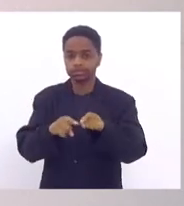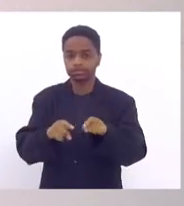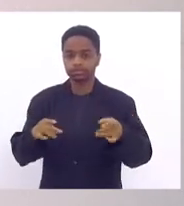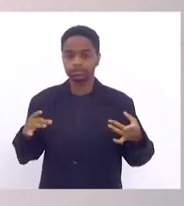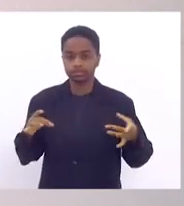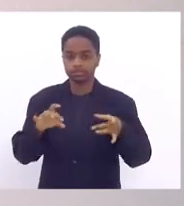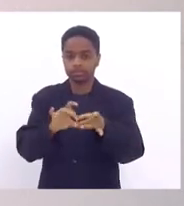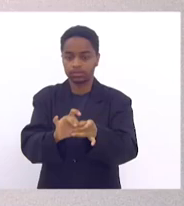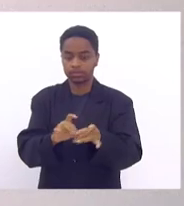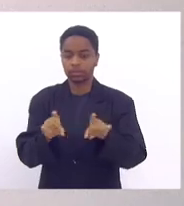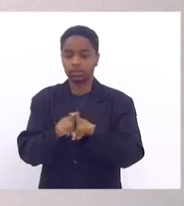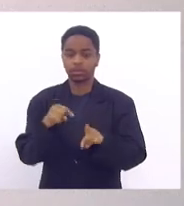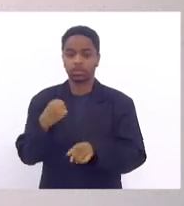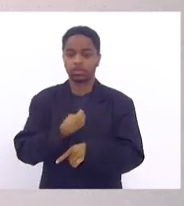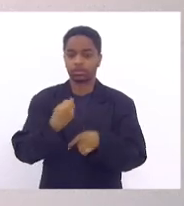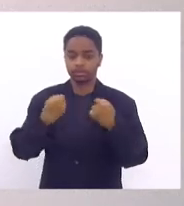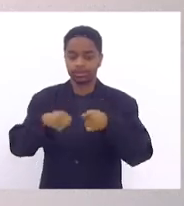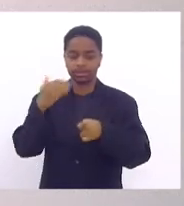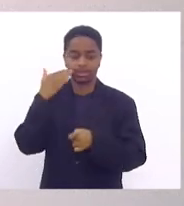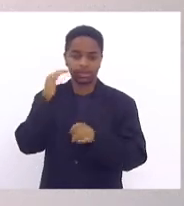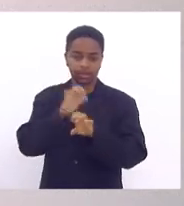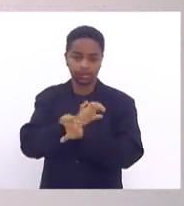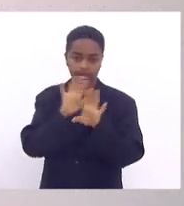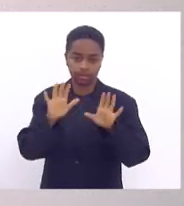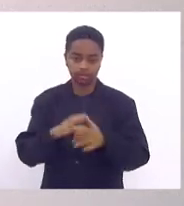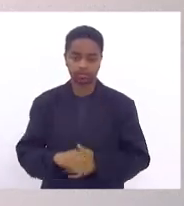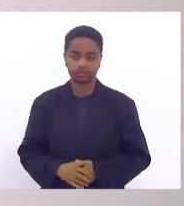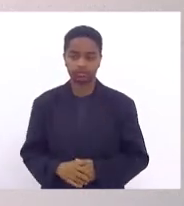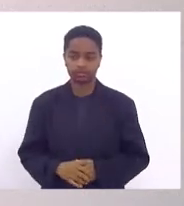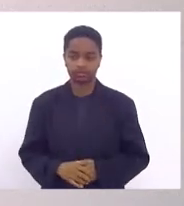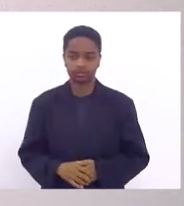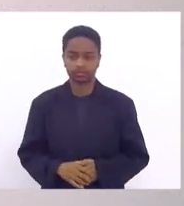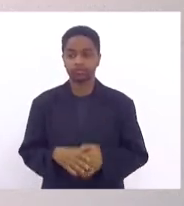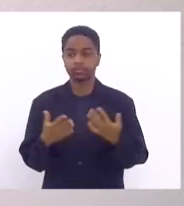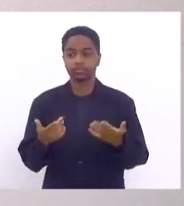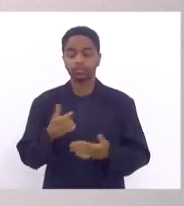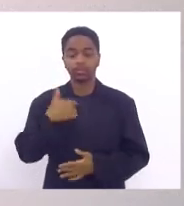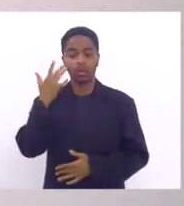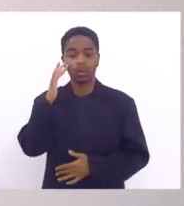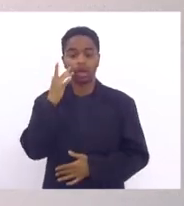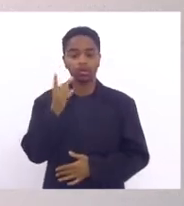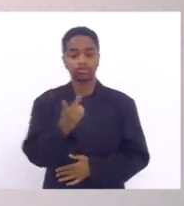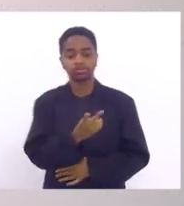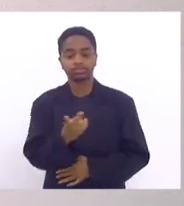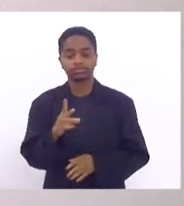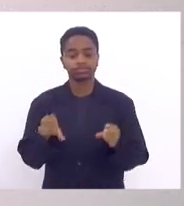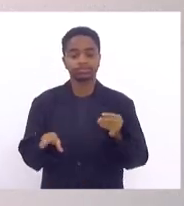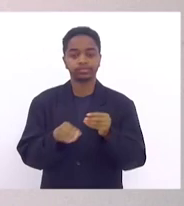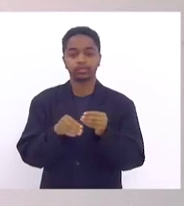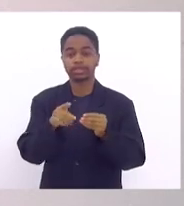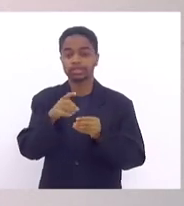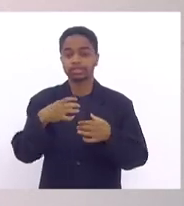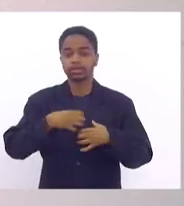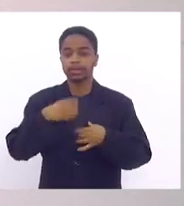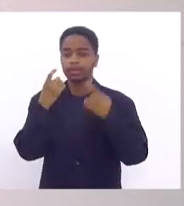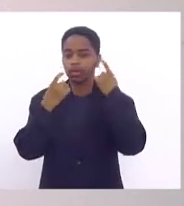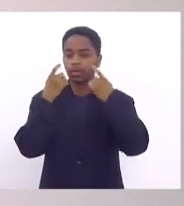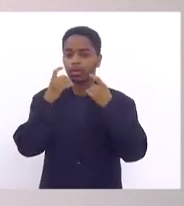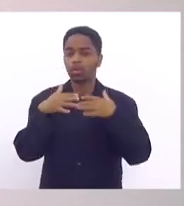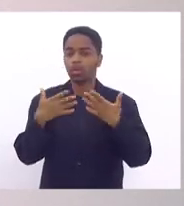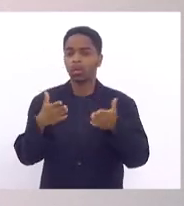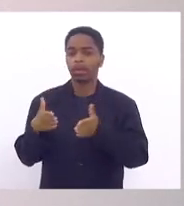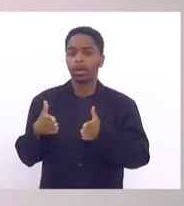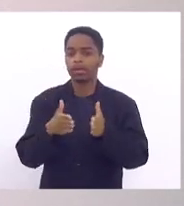também operadores do direito eh esse Eu acho que isso complementa a sua preocupação de para onde estamos indo